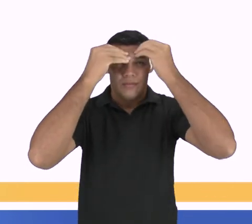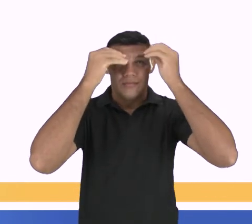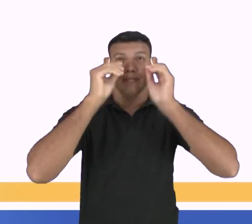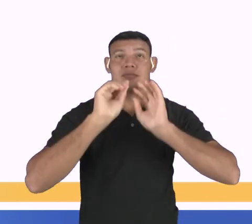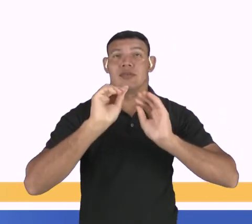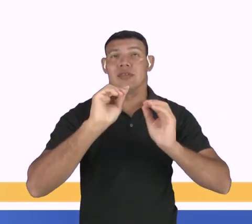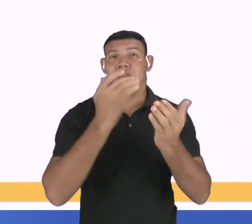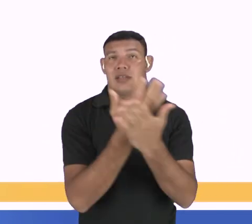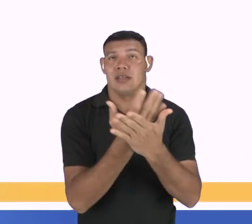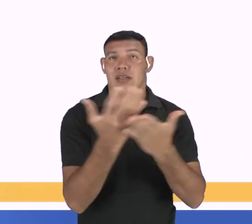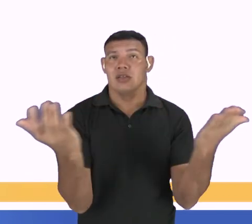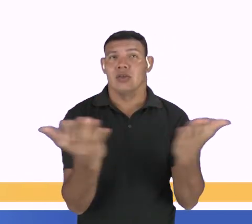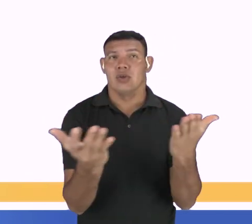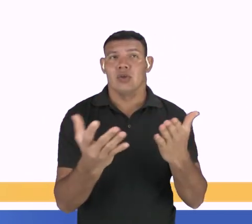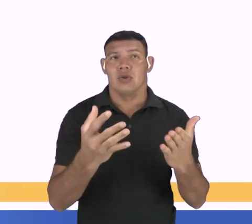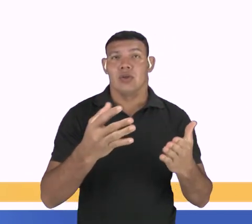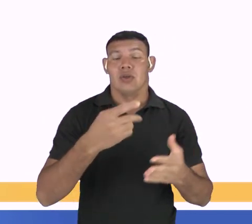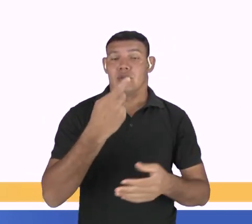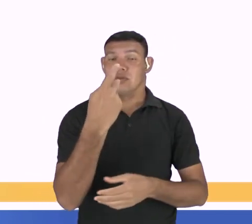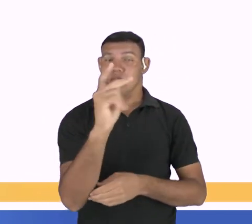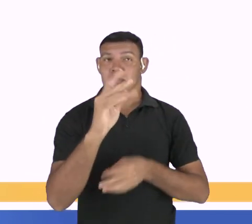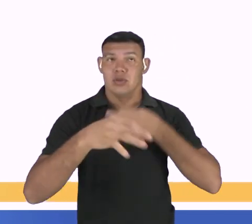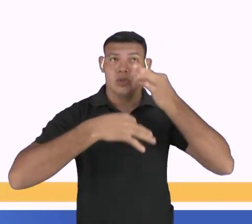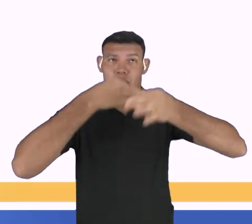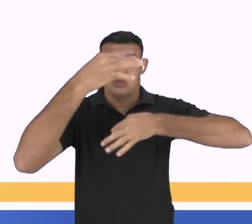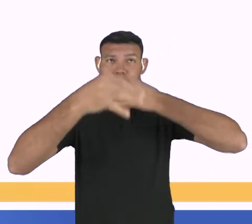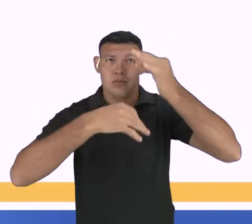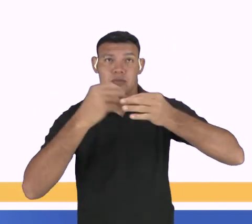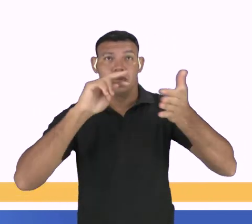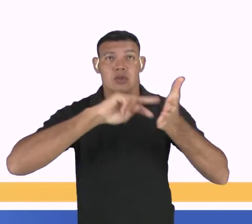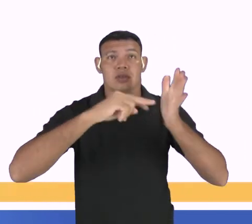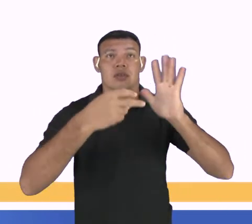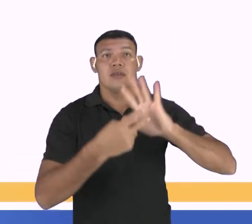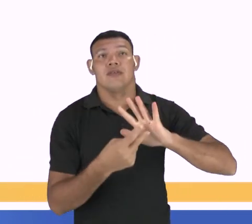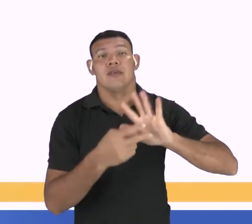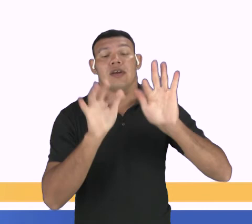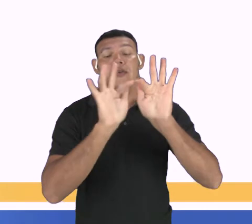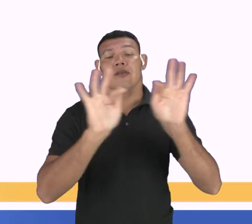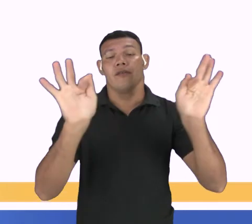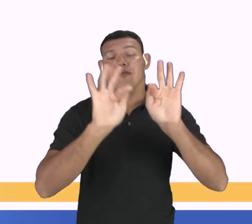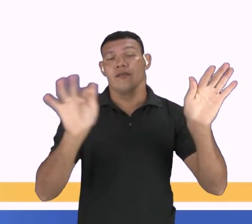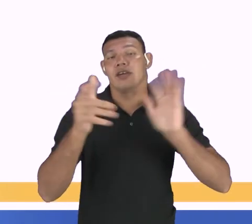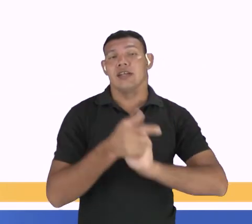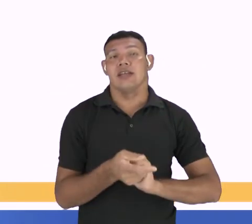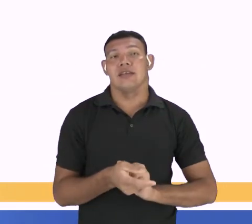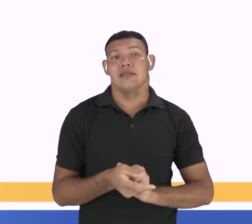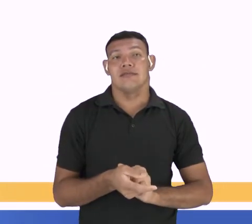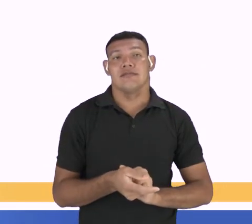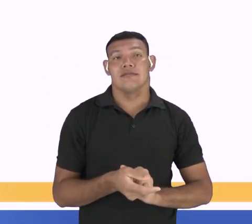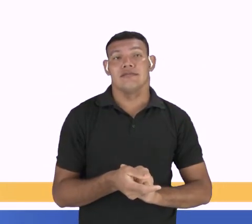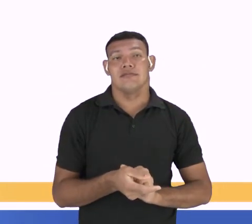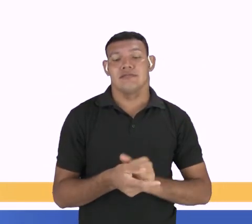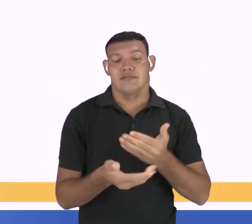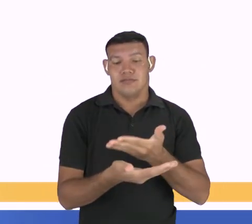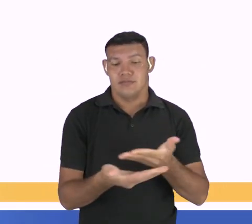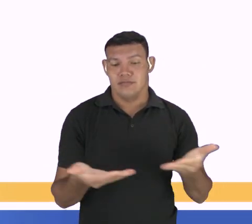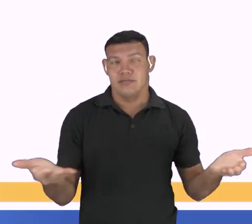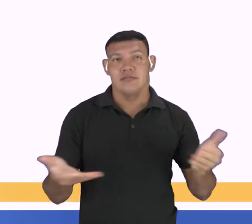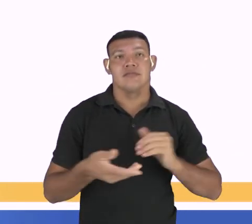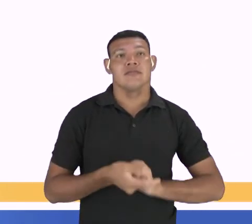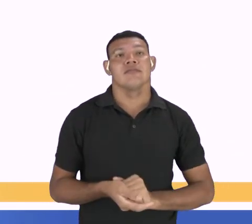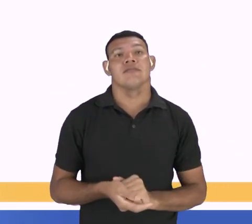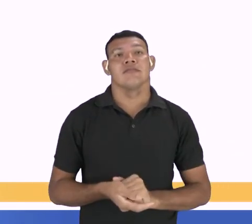qual o significado da frase abaixo? Então, a frase era It's raining cats and dogs. O